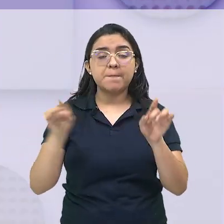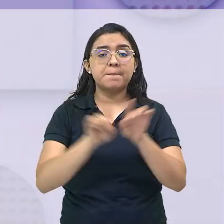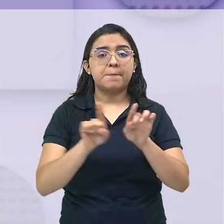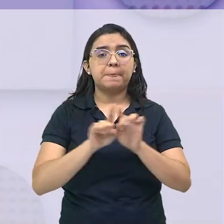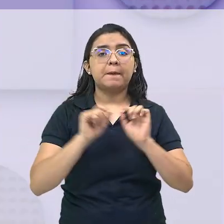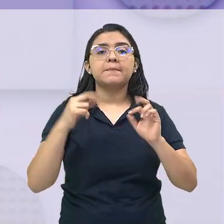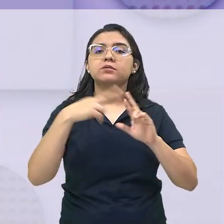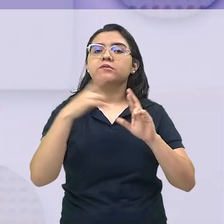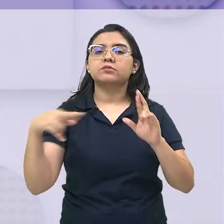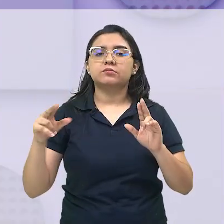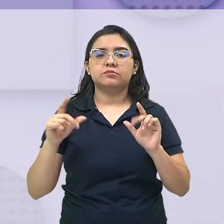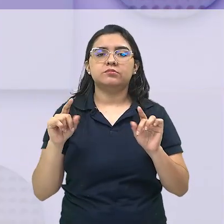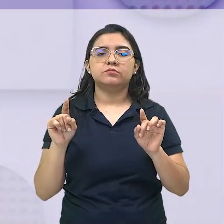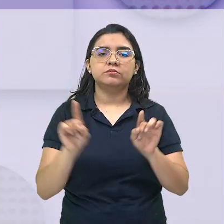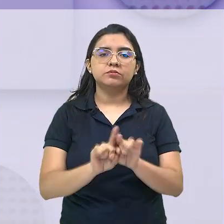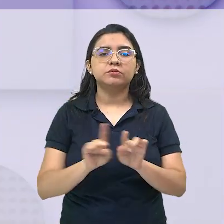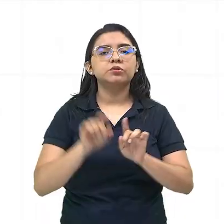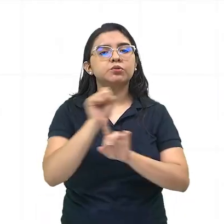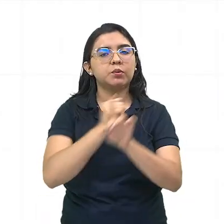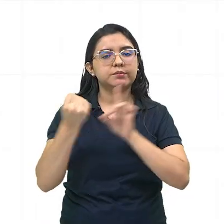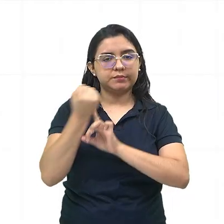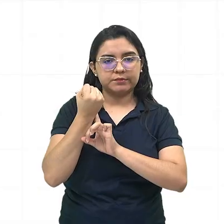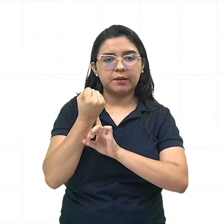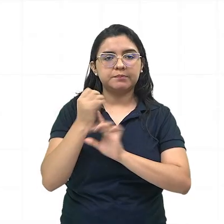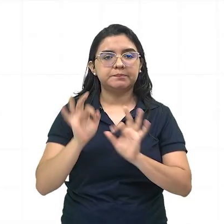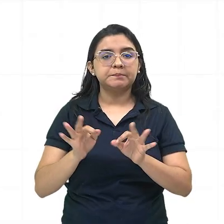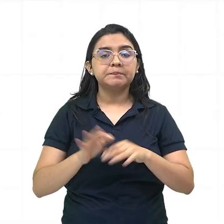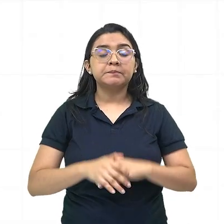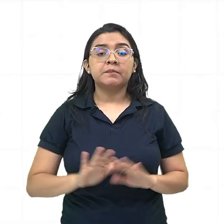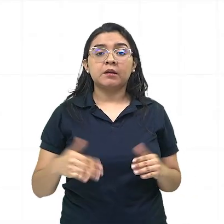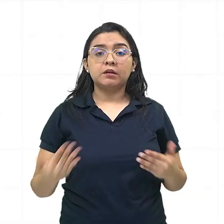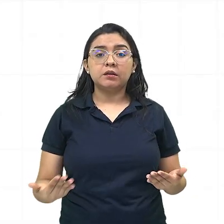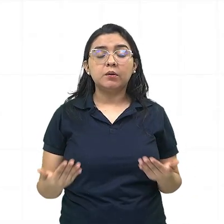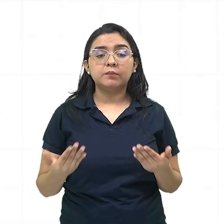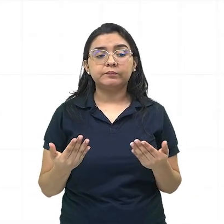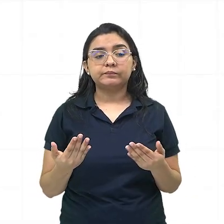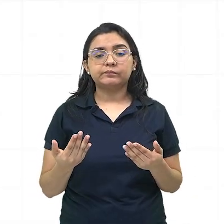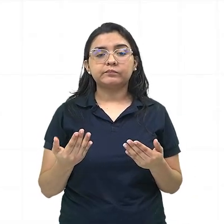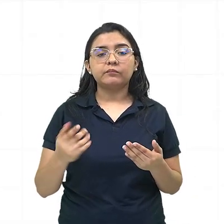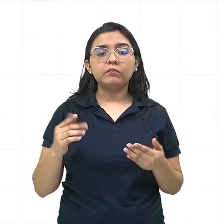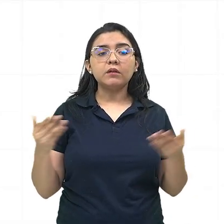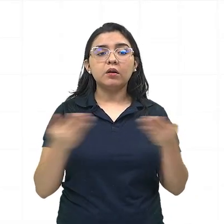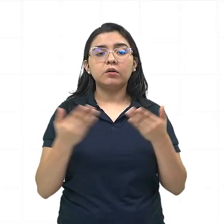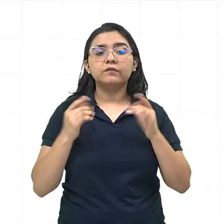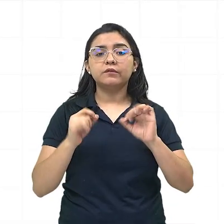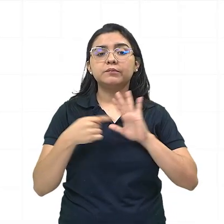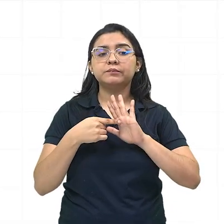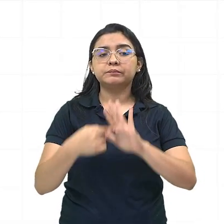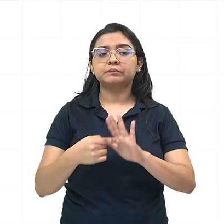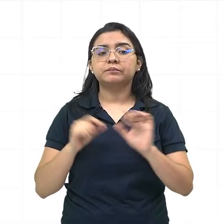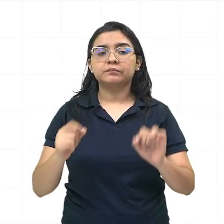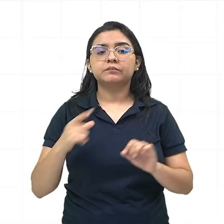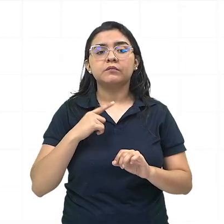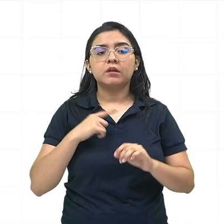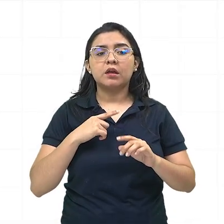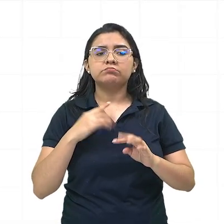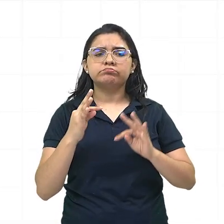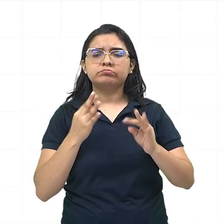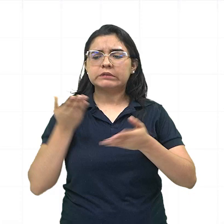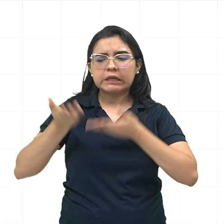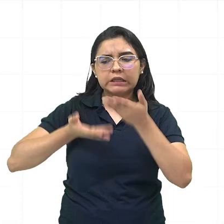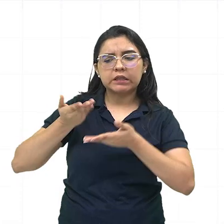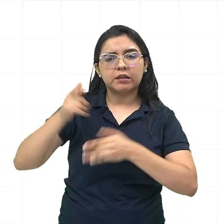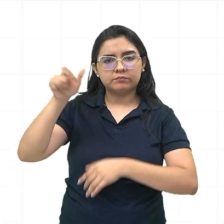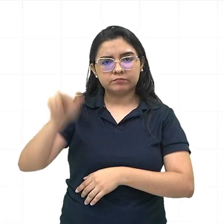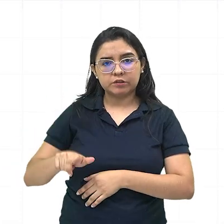e nas relações também sociais. Ok? E aqui, vamos resgatar. Então, tratar os outros como você